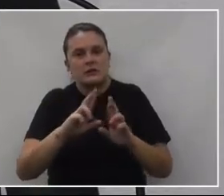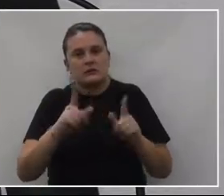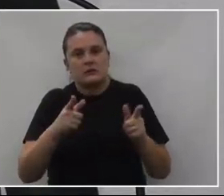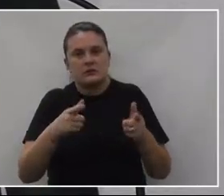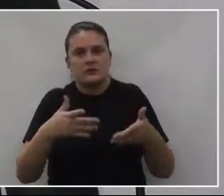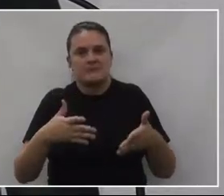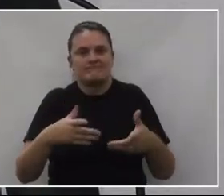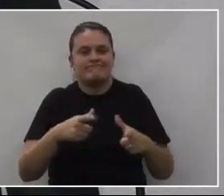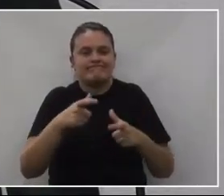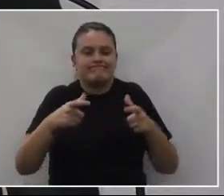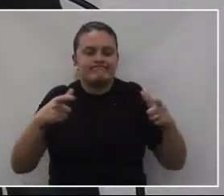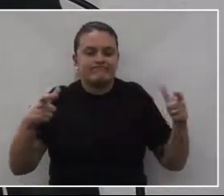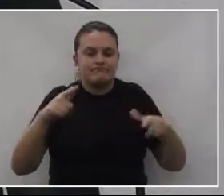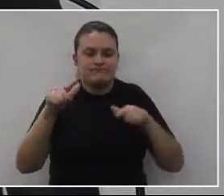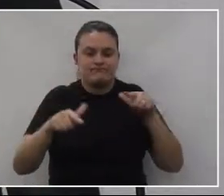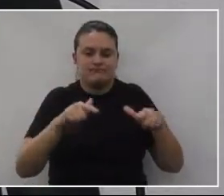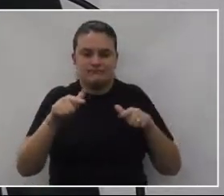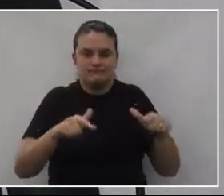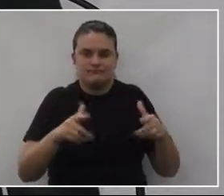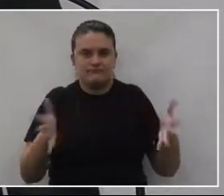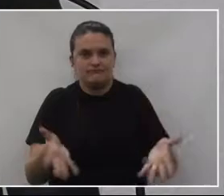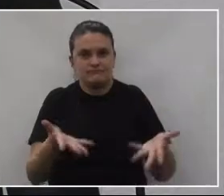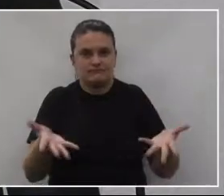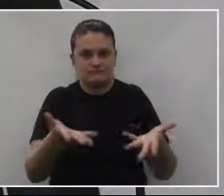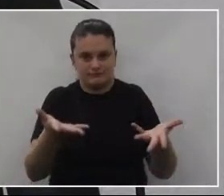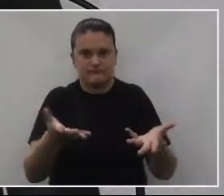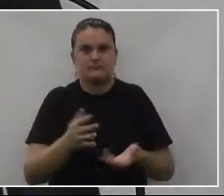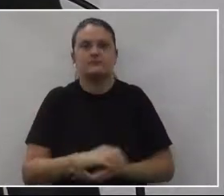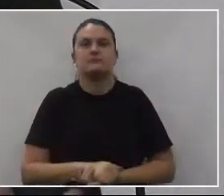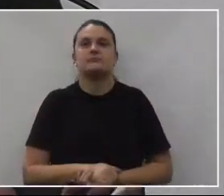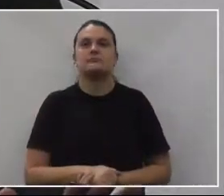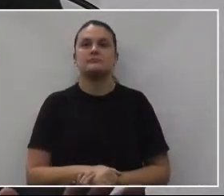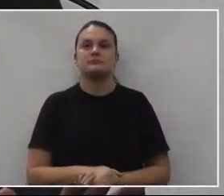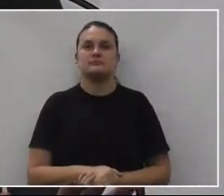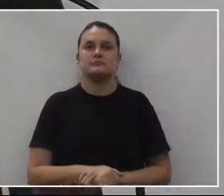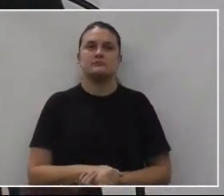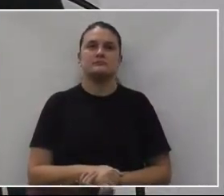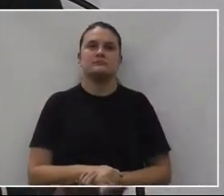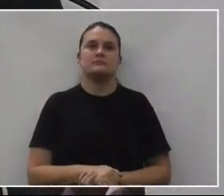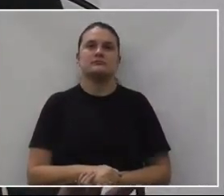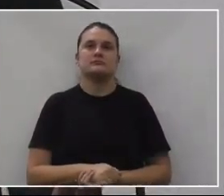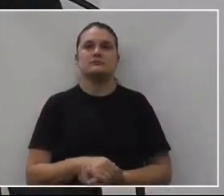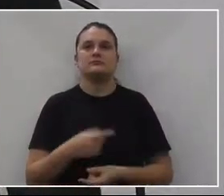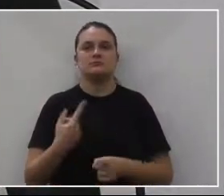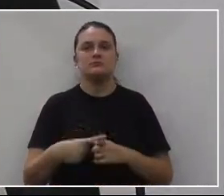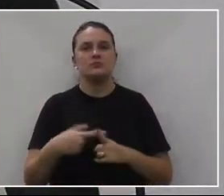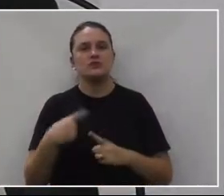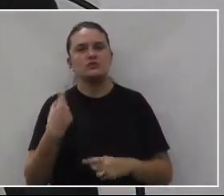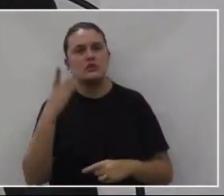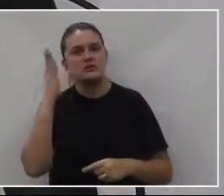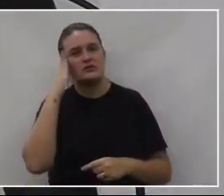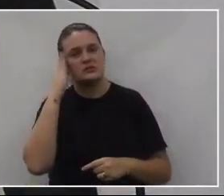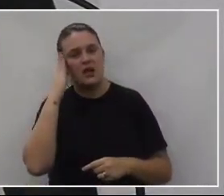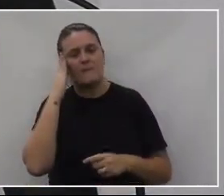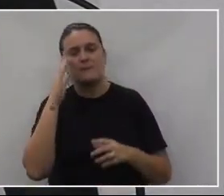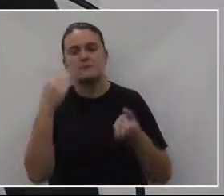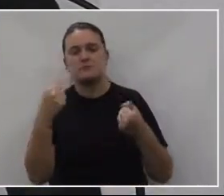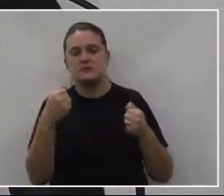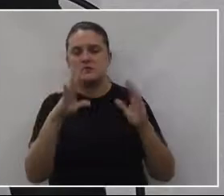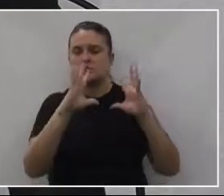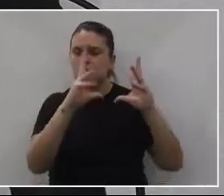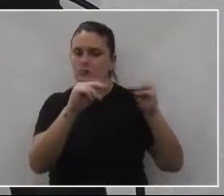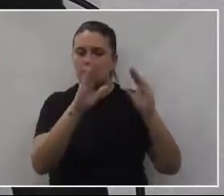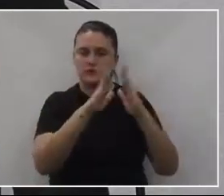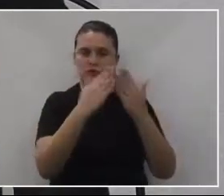no alargamento e na promoção desse projeto, quem sabe aí o quanto antes atingindo toda a rede de ensino aqui da